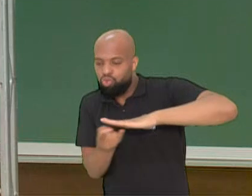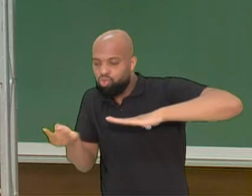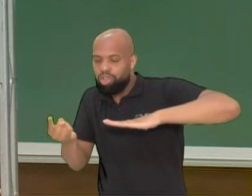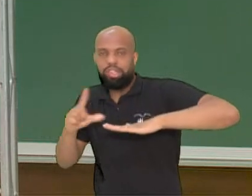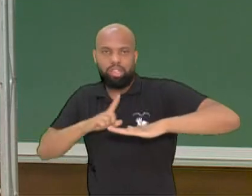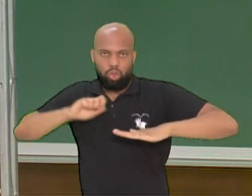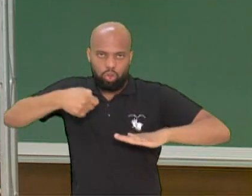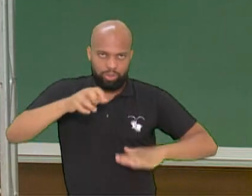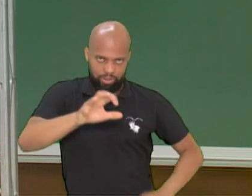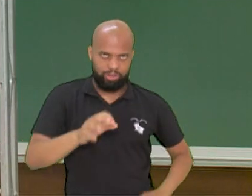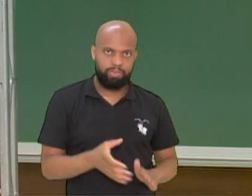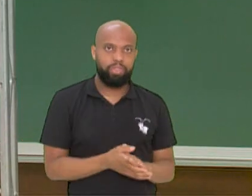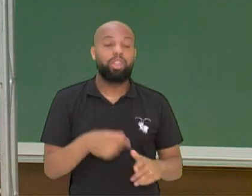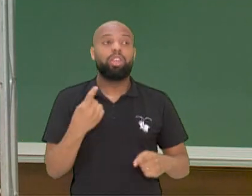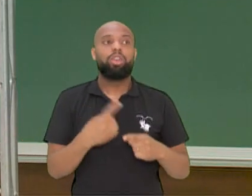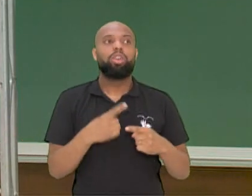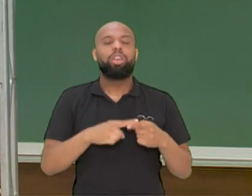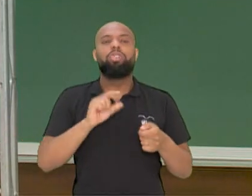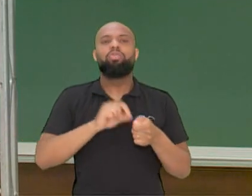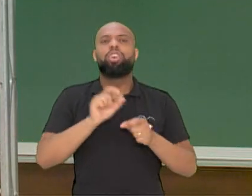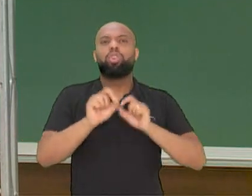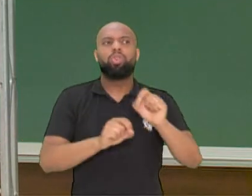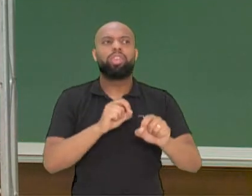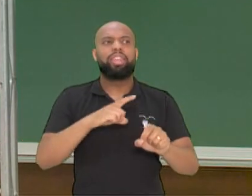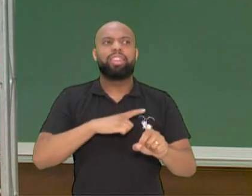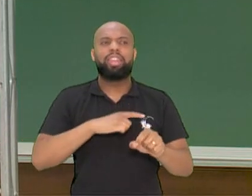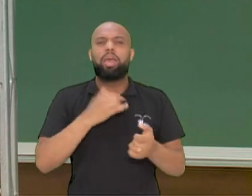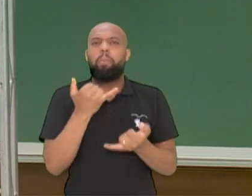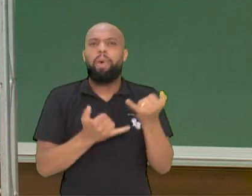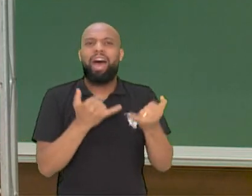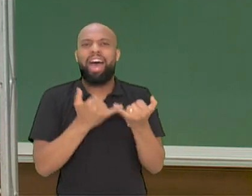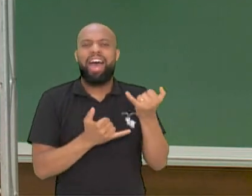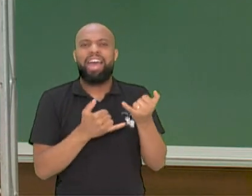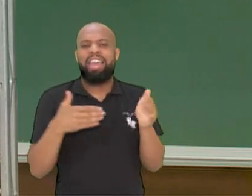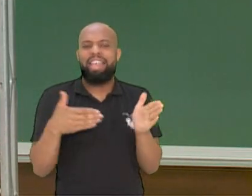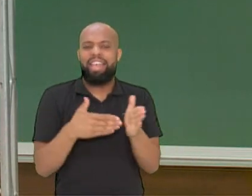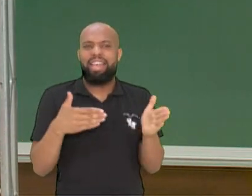ela, o que causa uma espécie de resistência, um freio magnético,